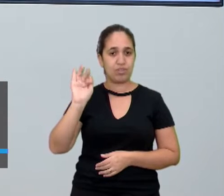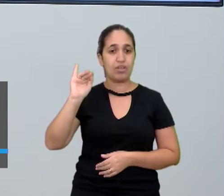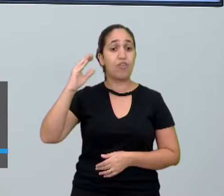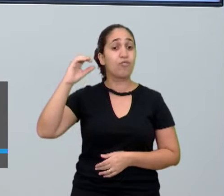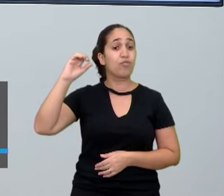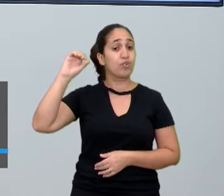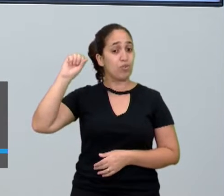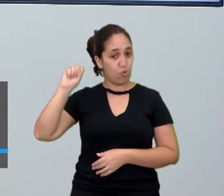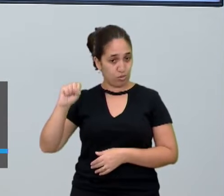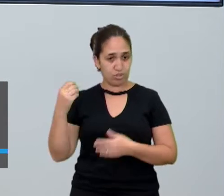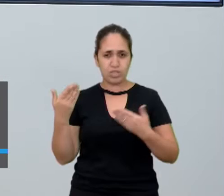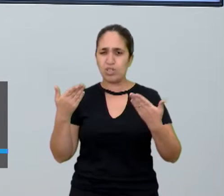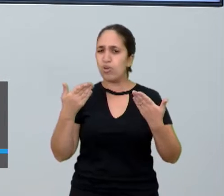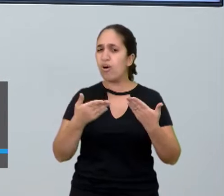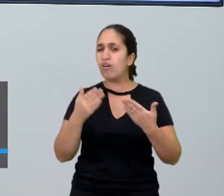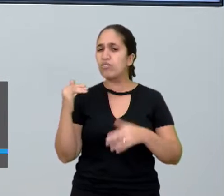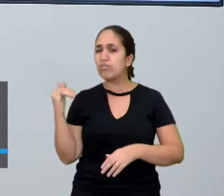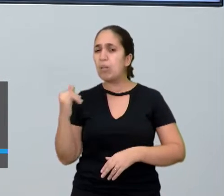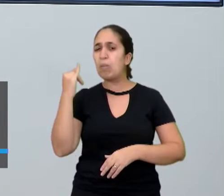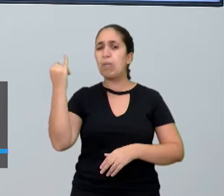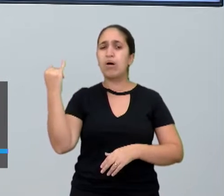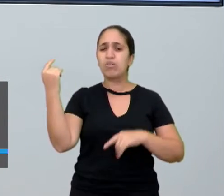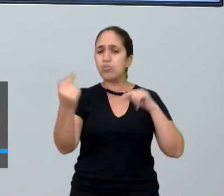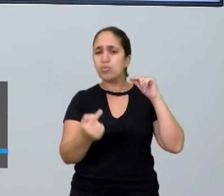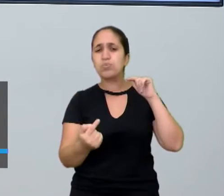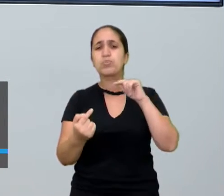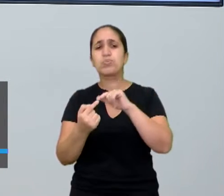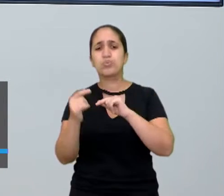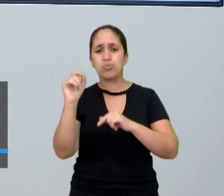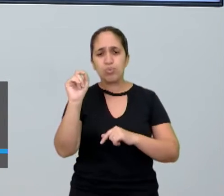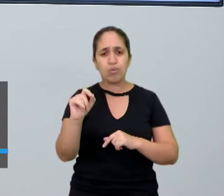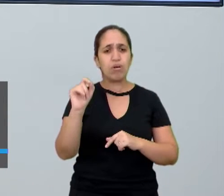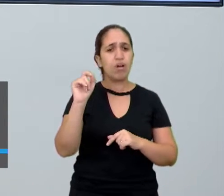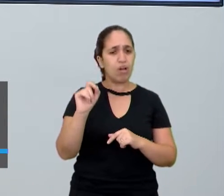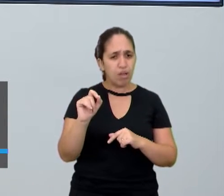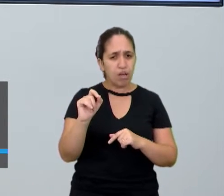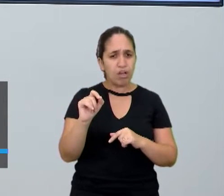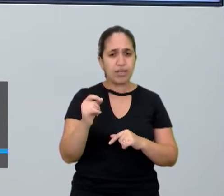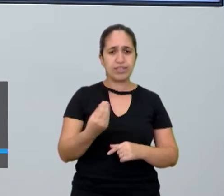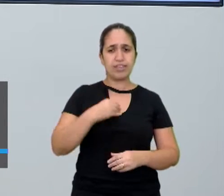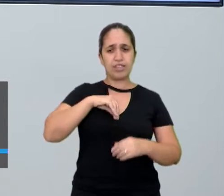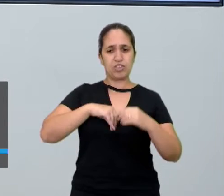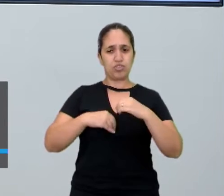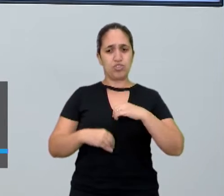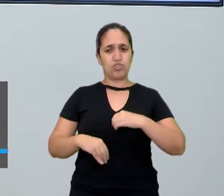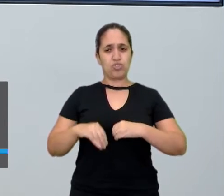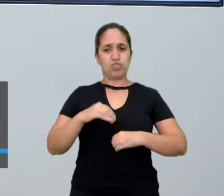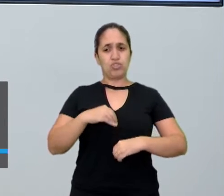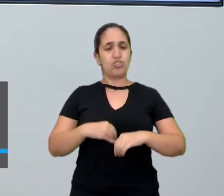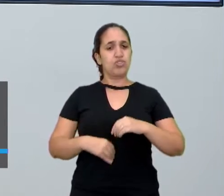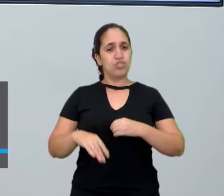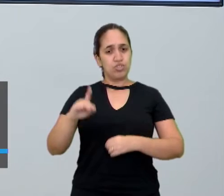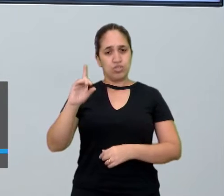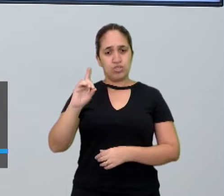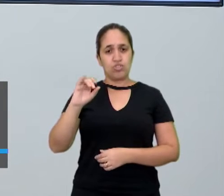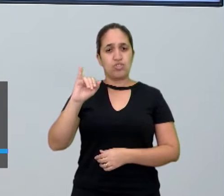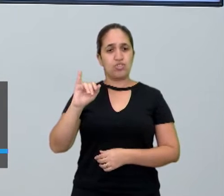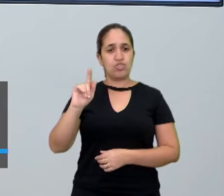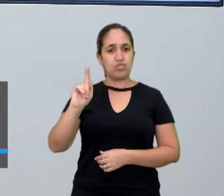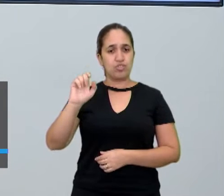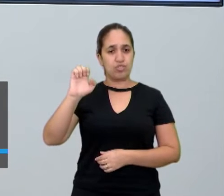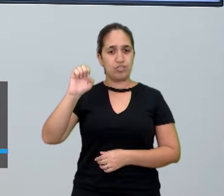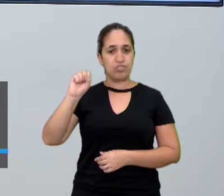especificamente, a gente vai focar um pouco mais aí nas questões, então, da digestão, que a gente trabalhou lá nas